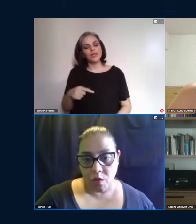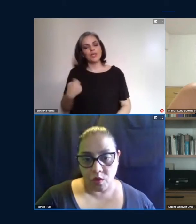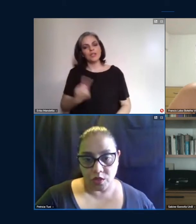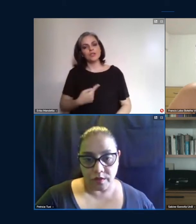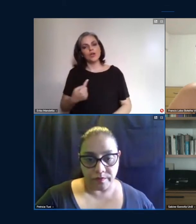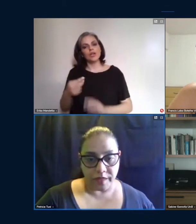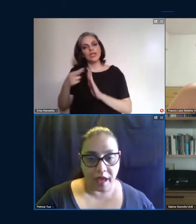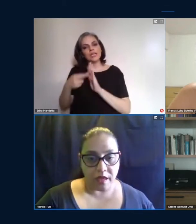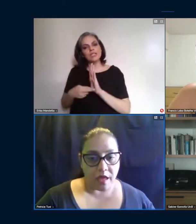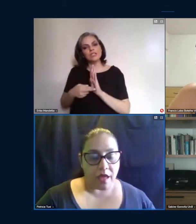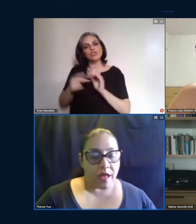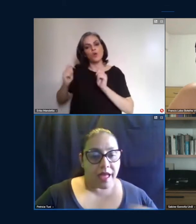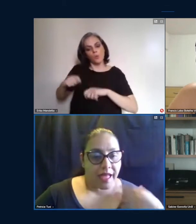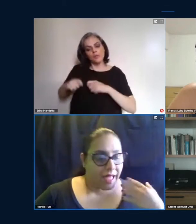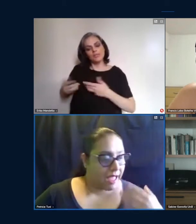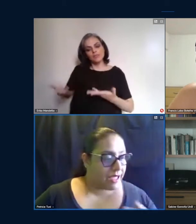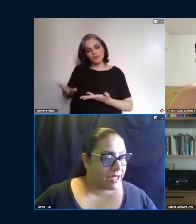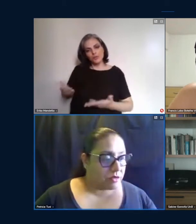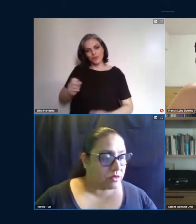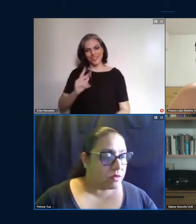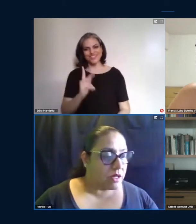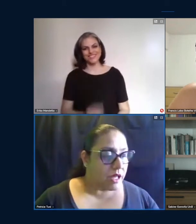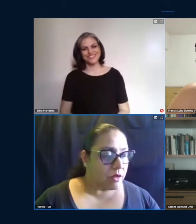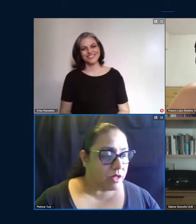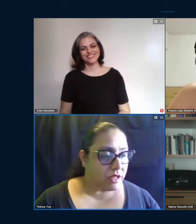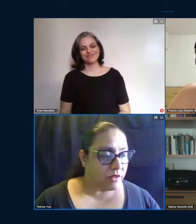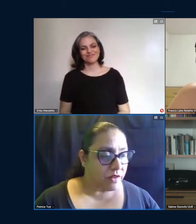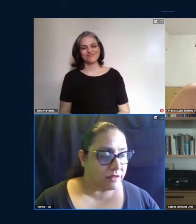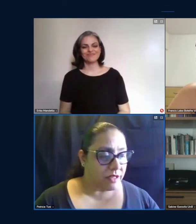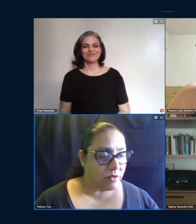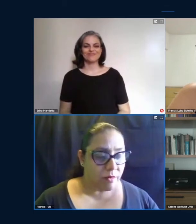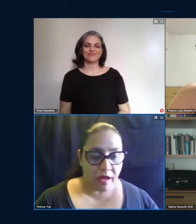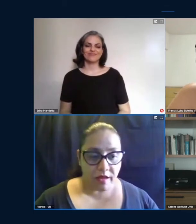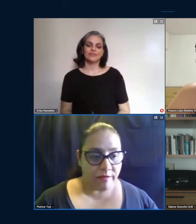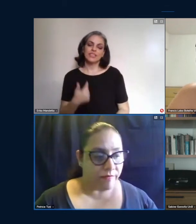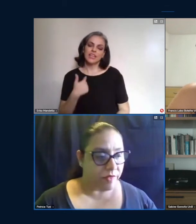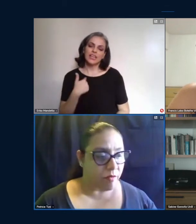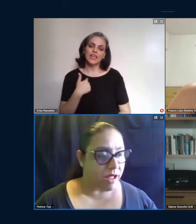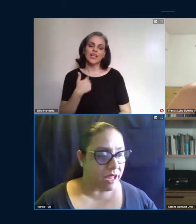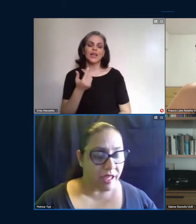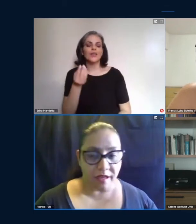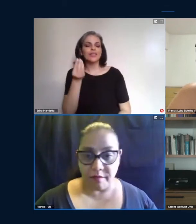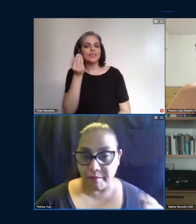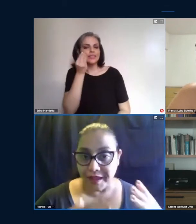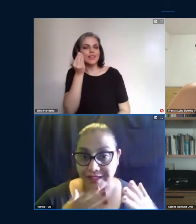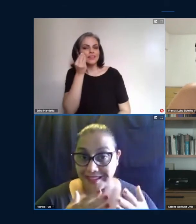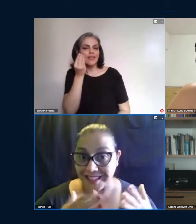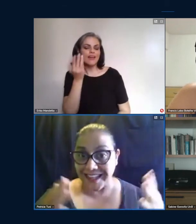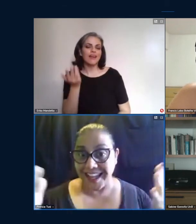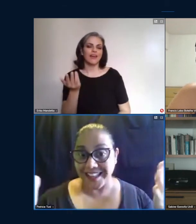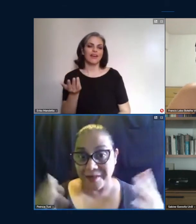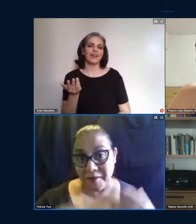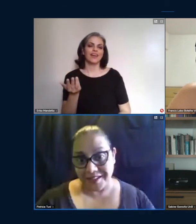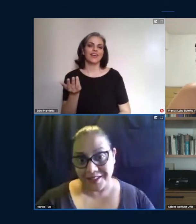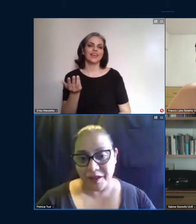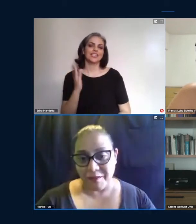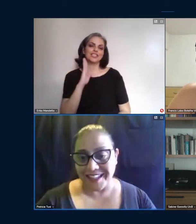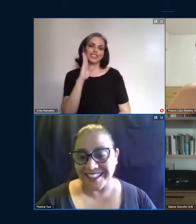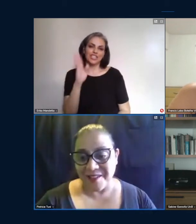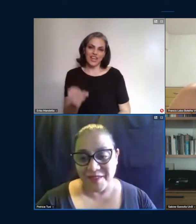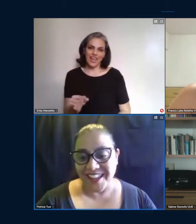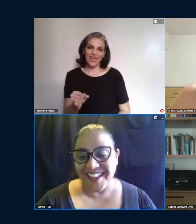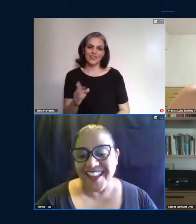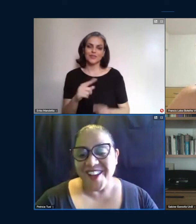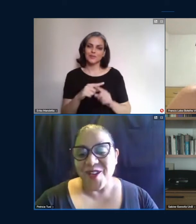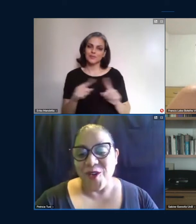hoje, tá? É isso, eu tentei fazer uma linha mais direta, mas isso para